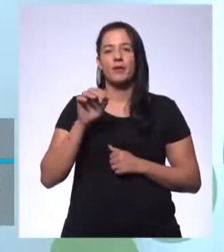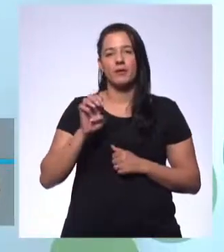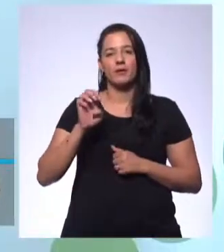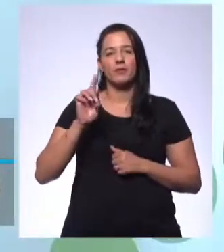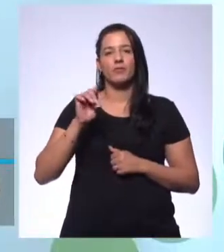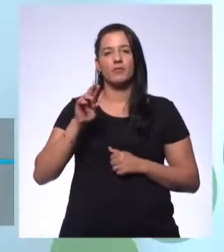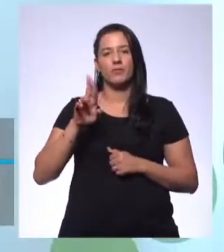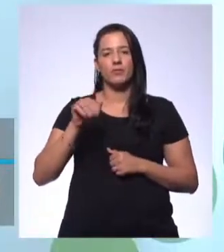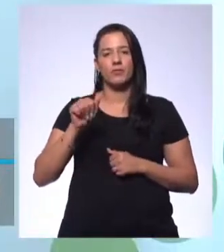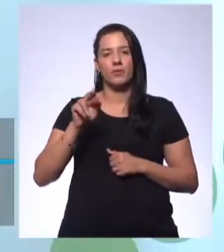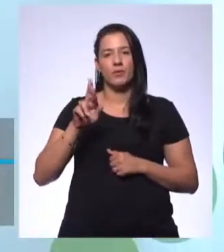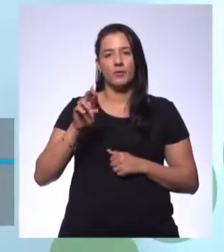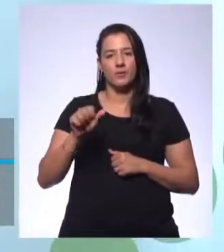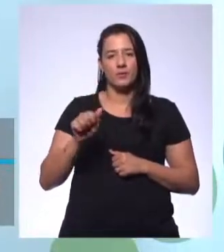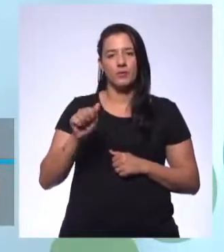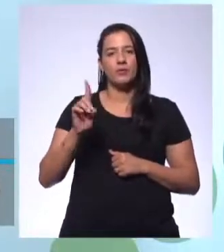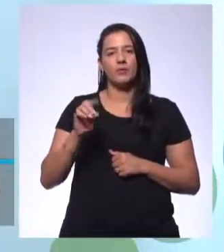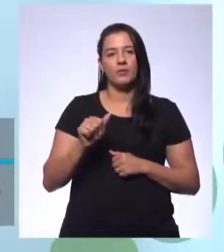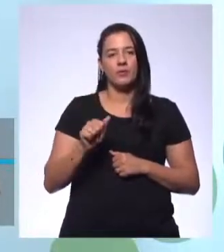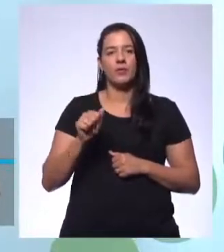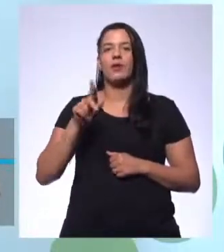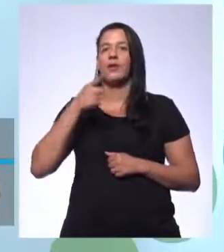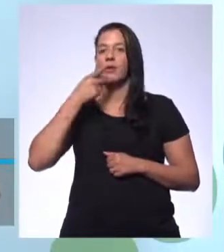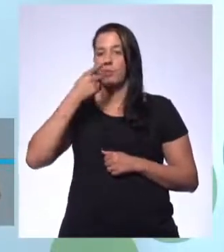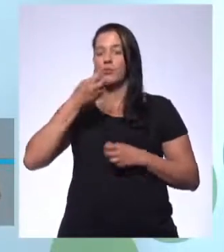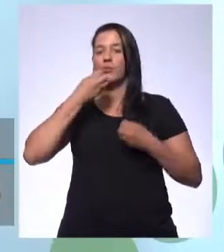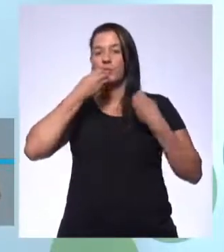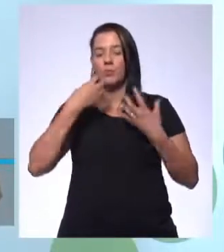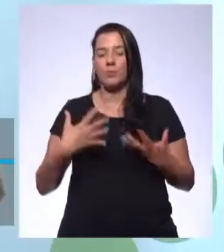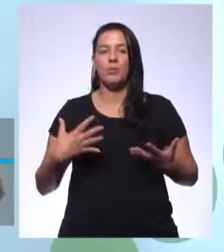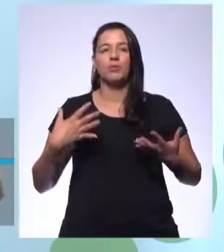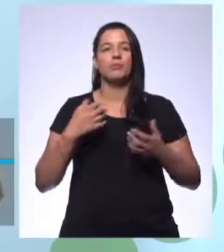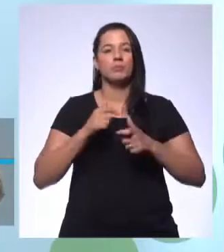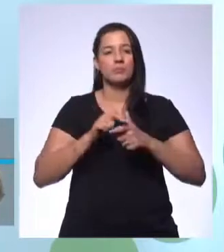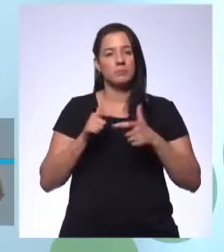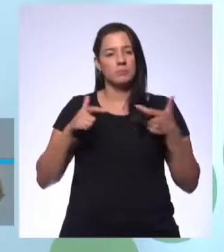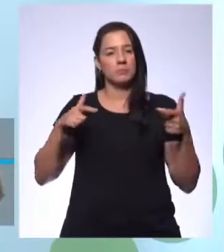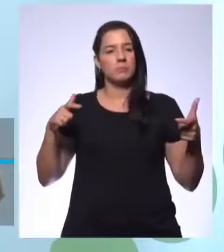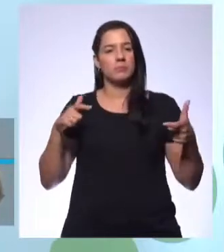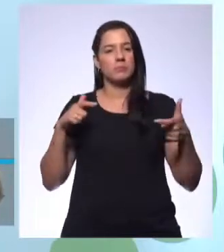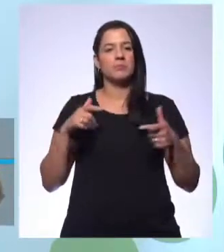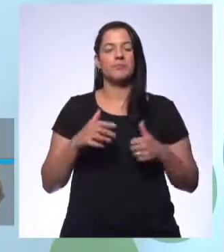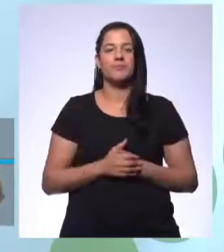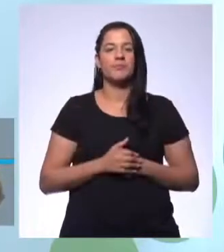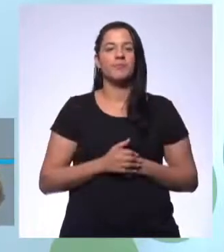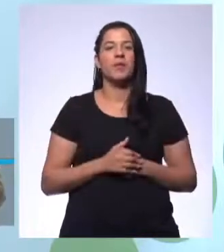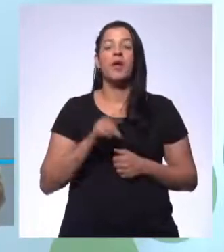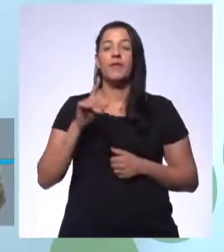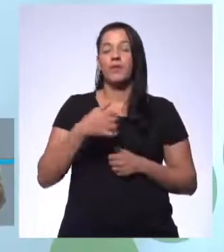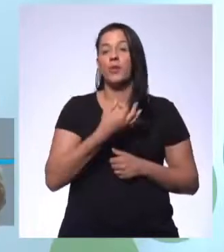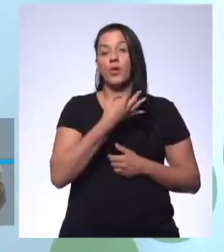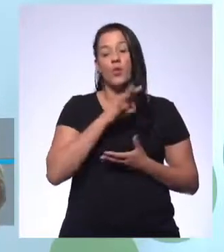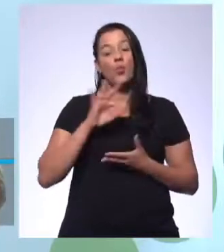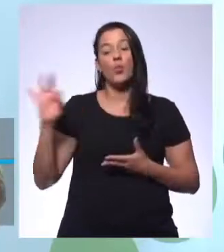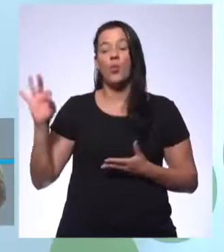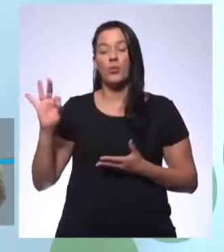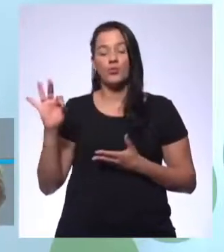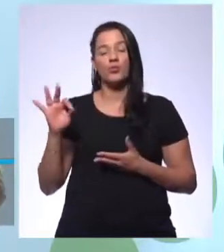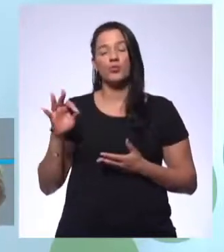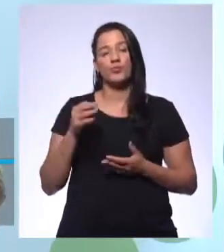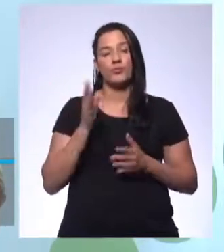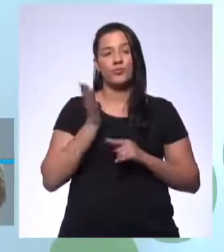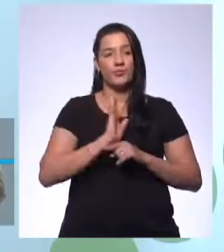filme muito bom que expande o universo de Harry Potter. Né? É um ótimo filme, o Giovanni diz, né? E